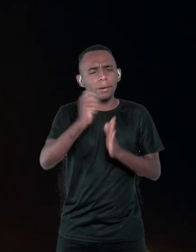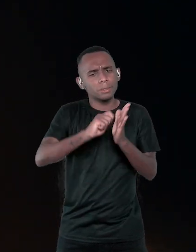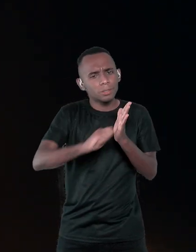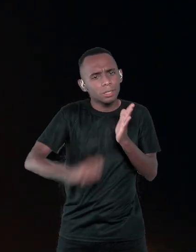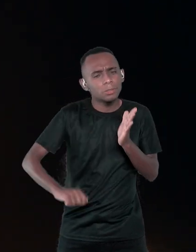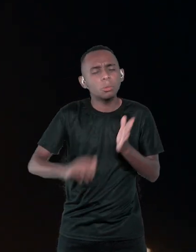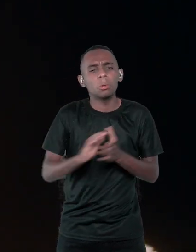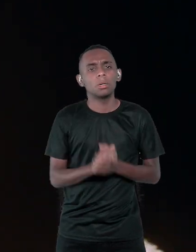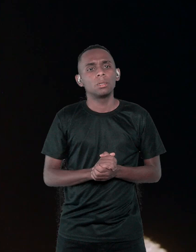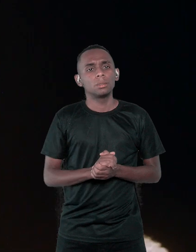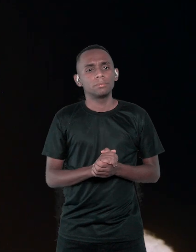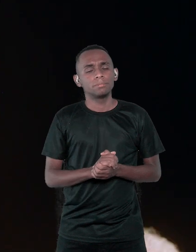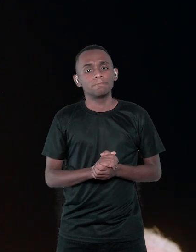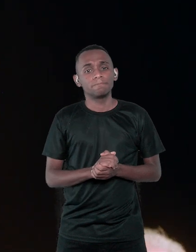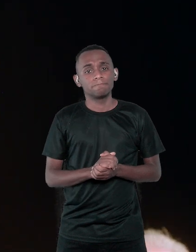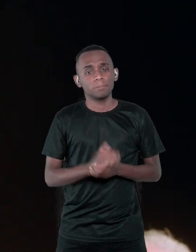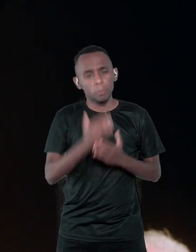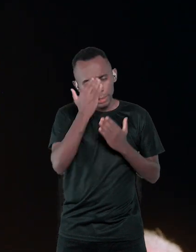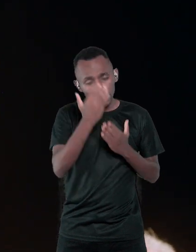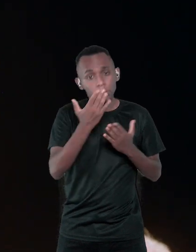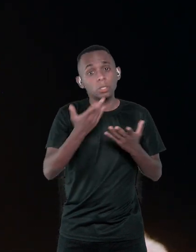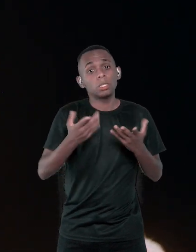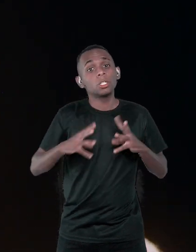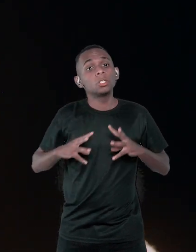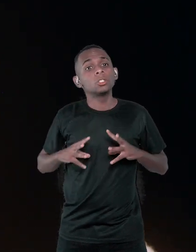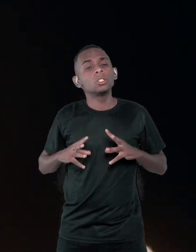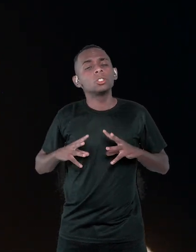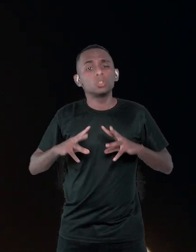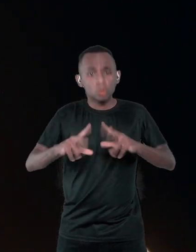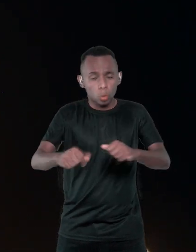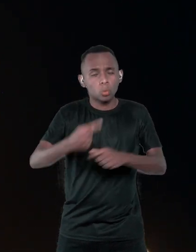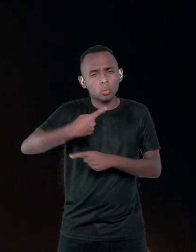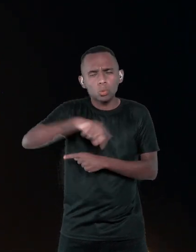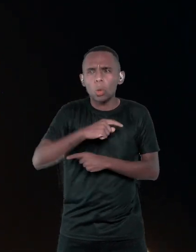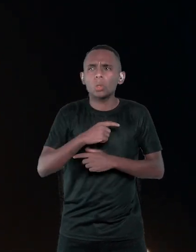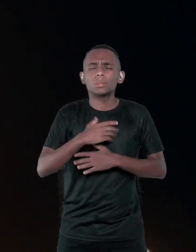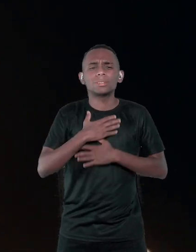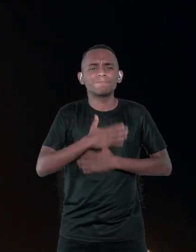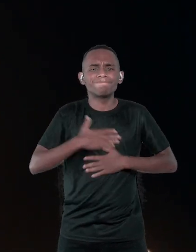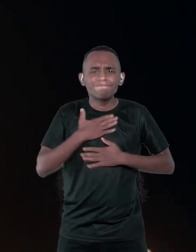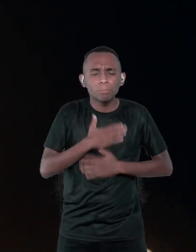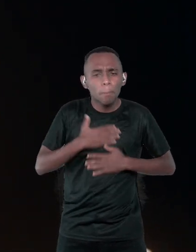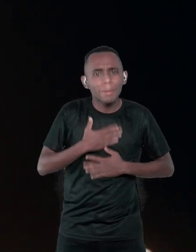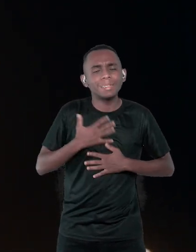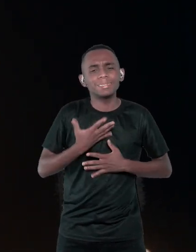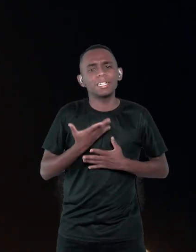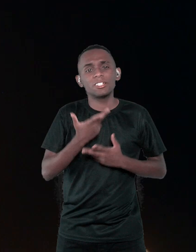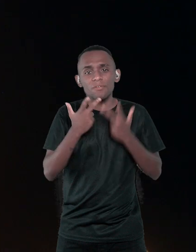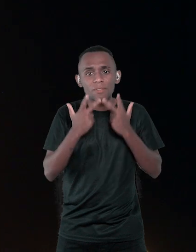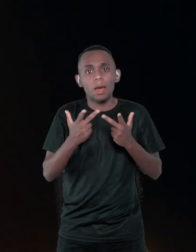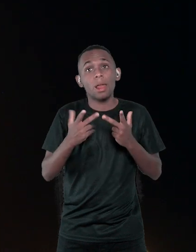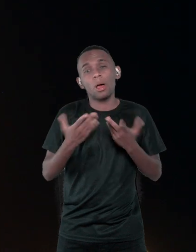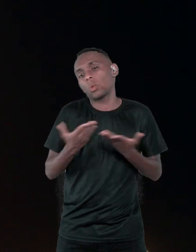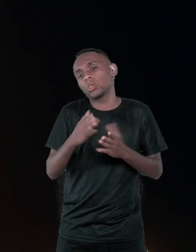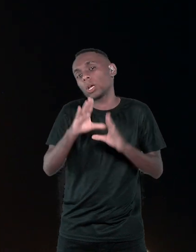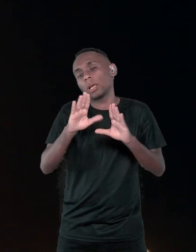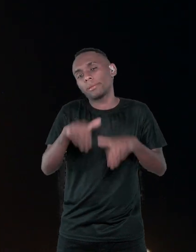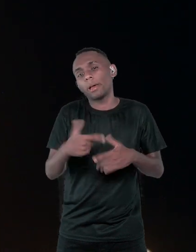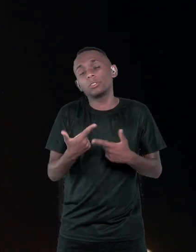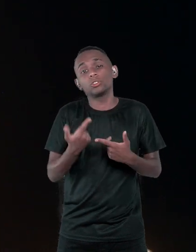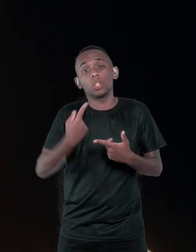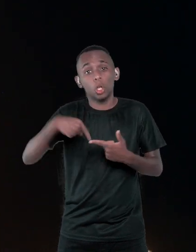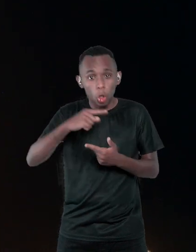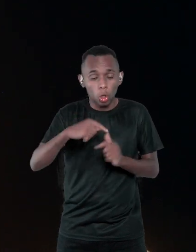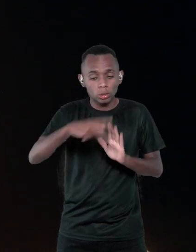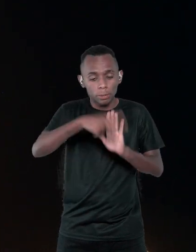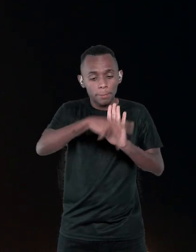e que trouxe para Itabira, e eu tenho um prazer enorme de falar disso hoje à tarde. Nós lançamos